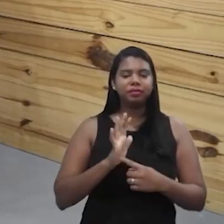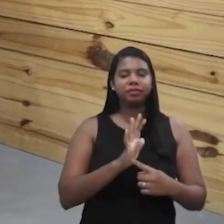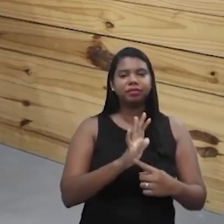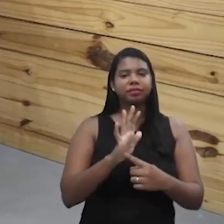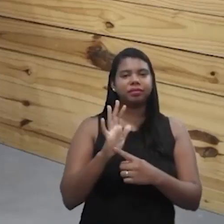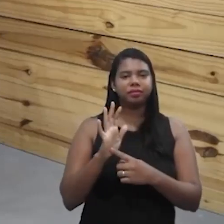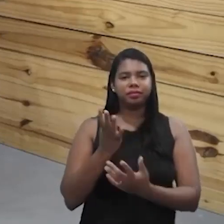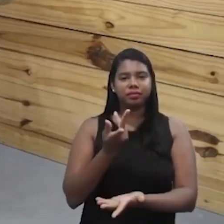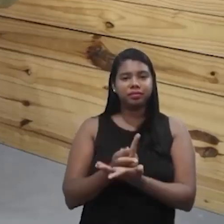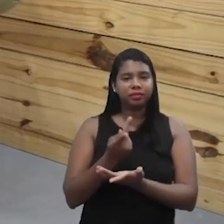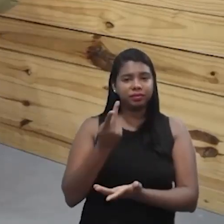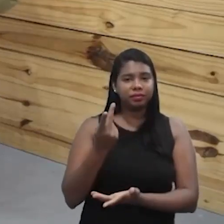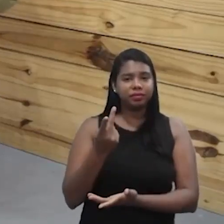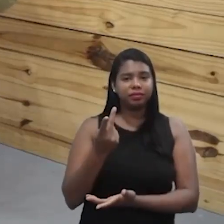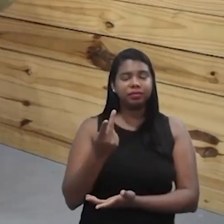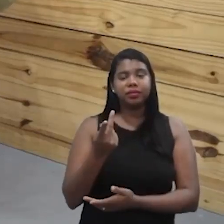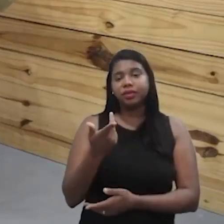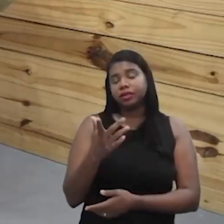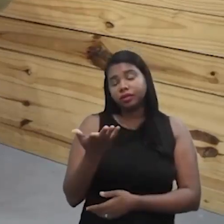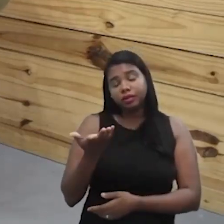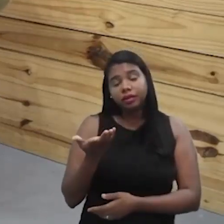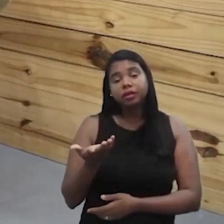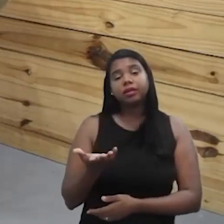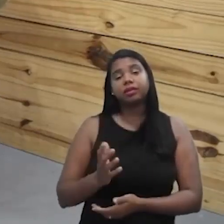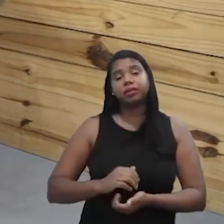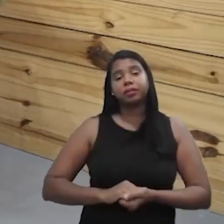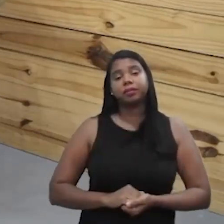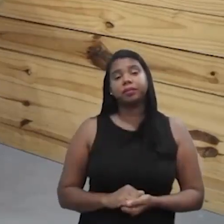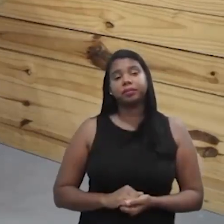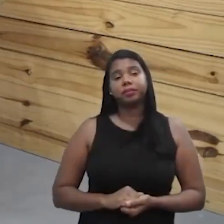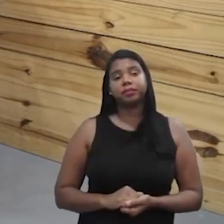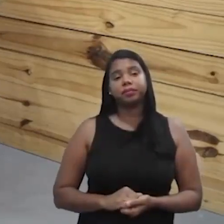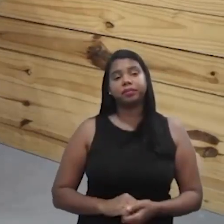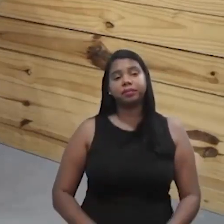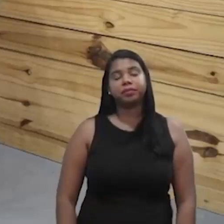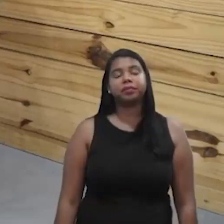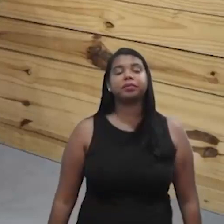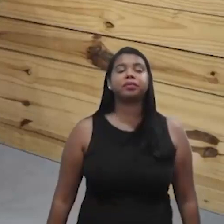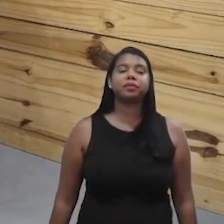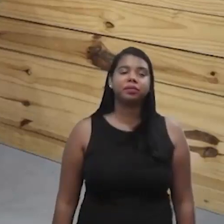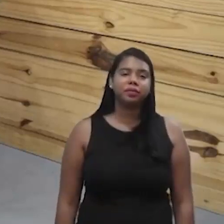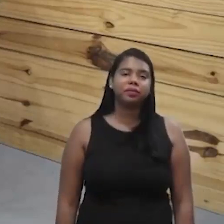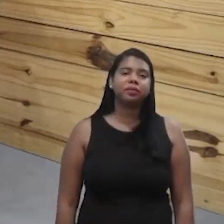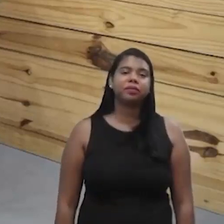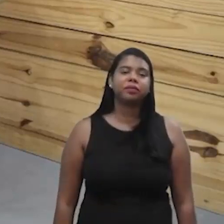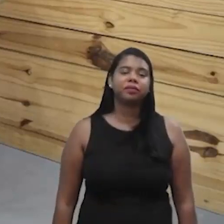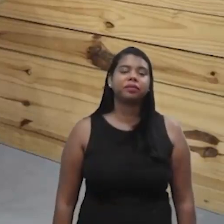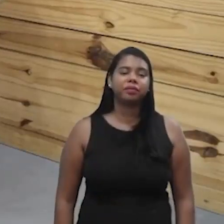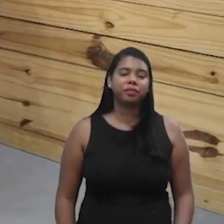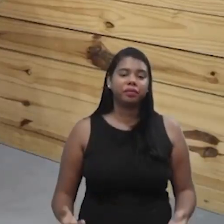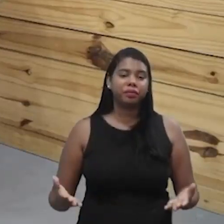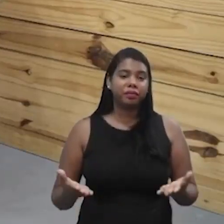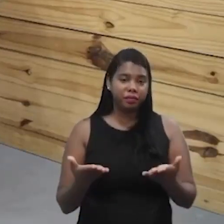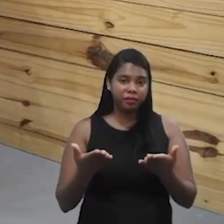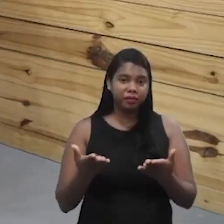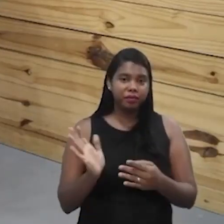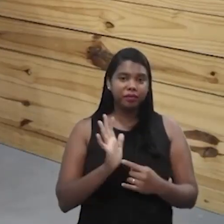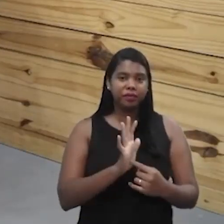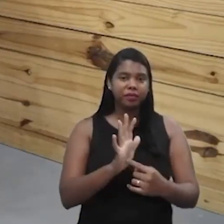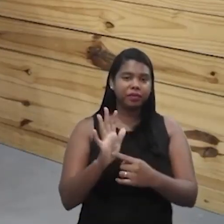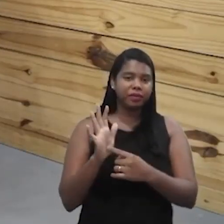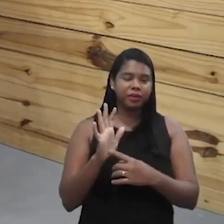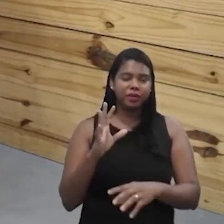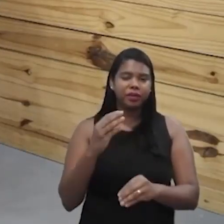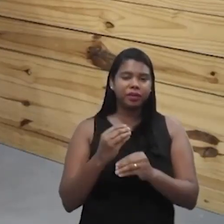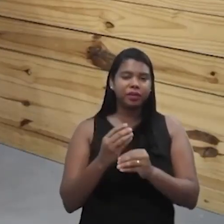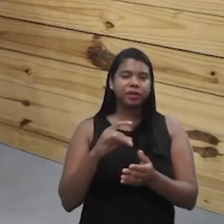atividades e de ações que antes isso não era requerido pelo mercado. Então isso, de uma certa forma, reforça as